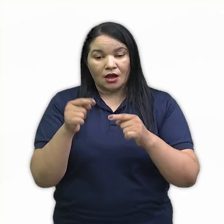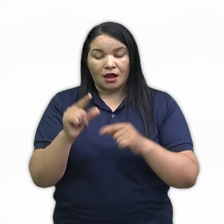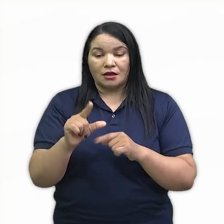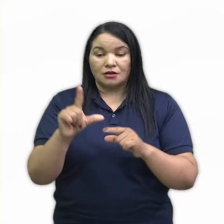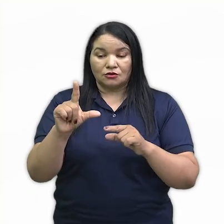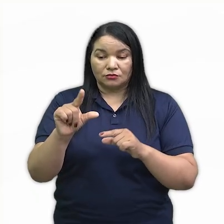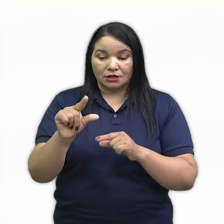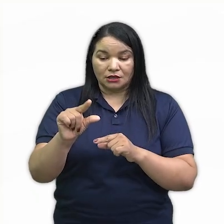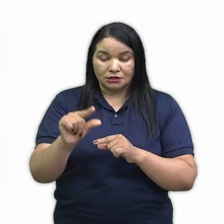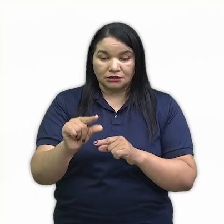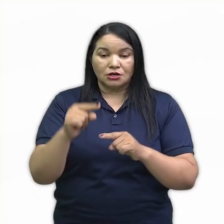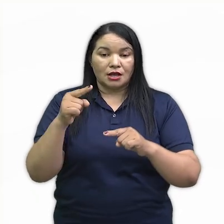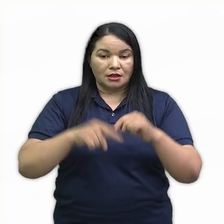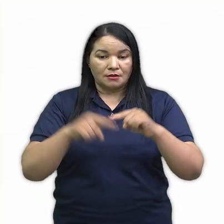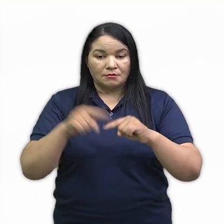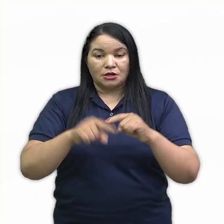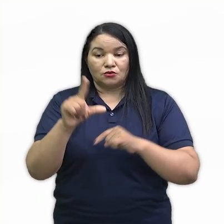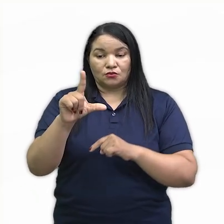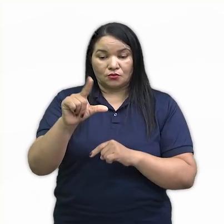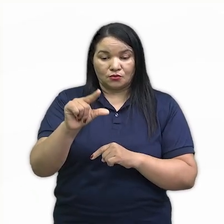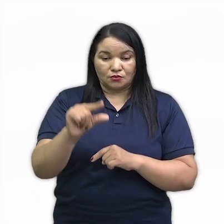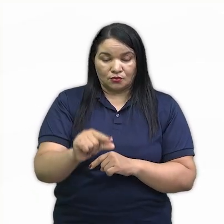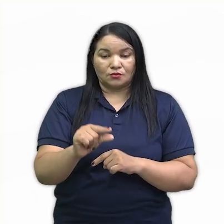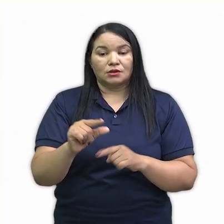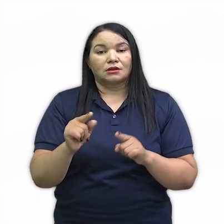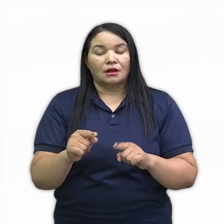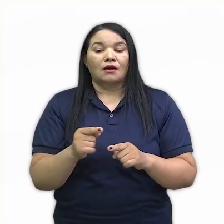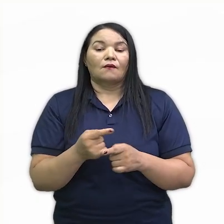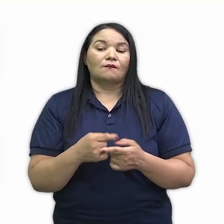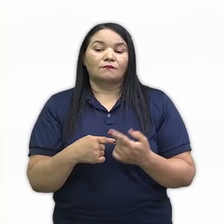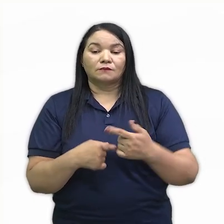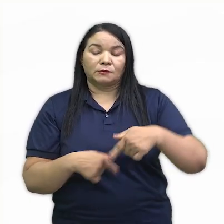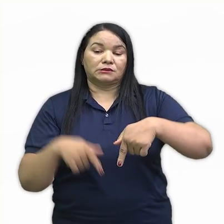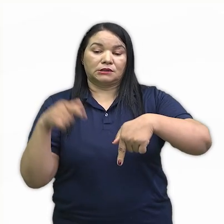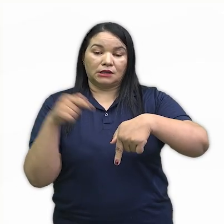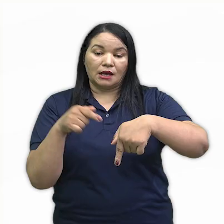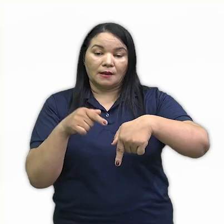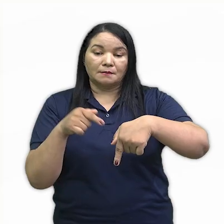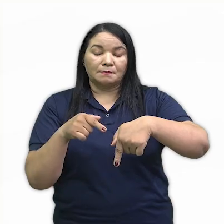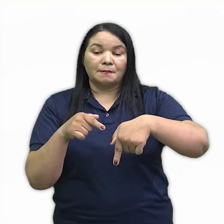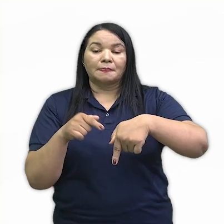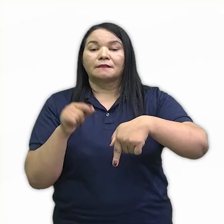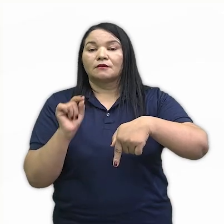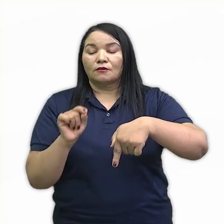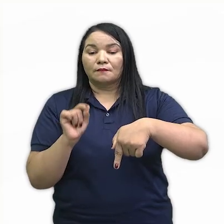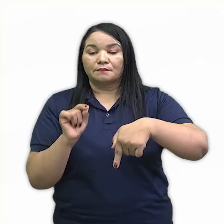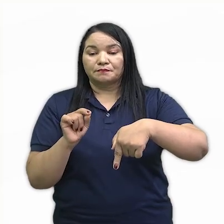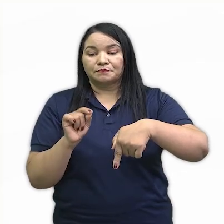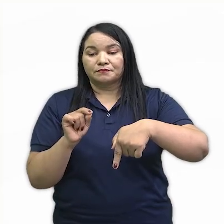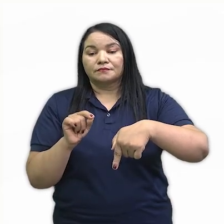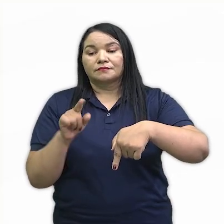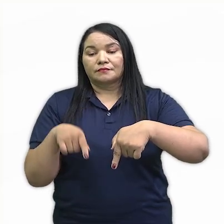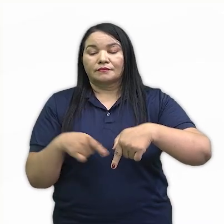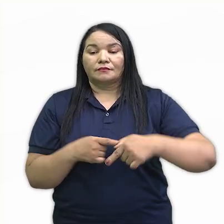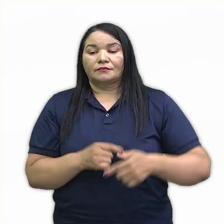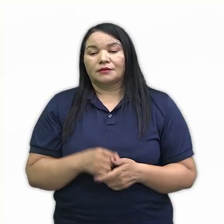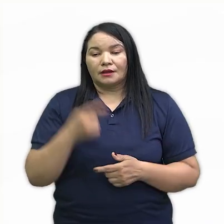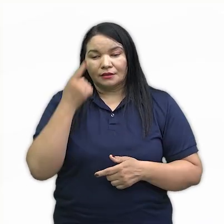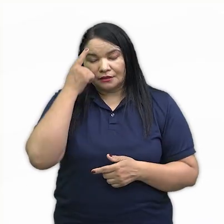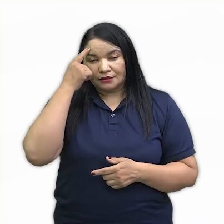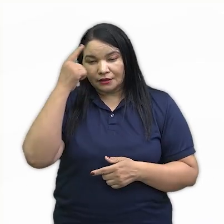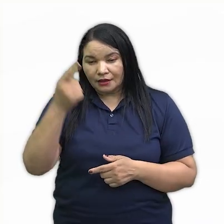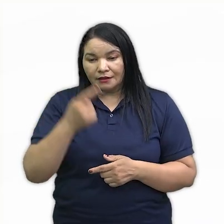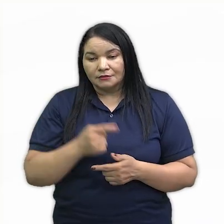decrescendo, tá? Significa então que a nossa razão está entre, lembra que a gente viu isso numa cartela?